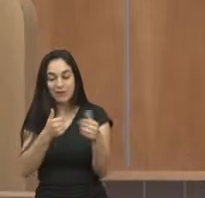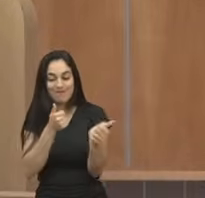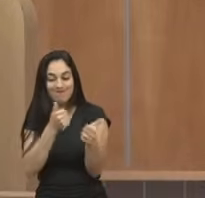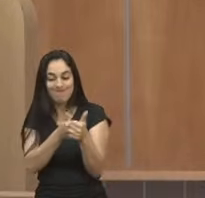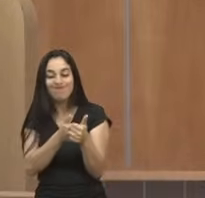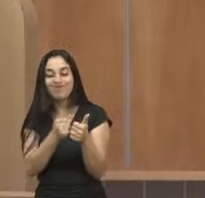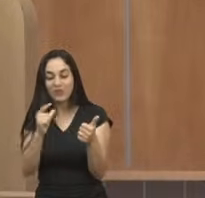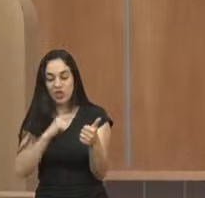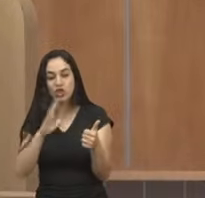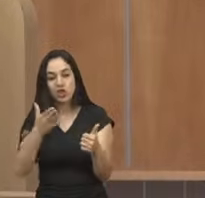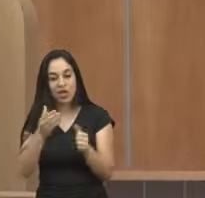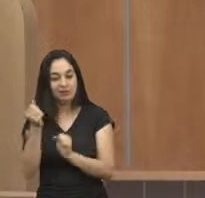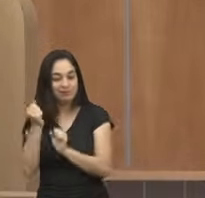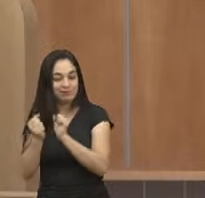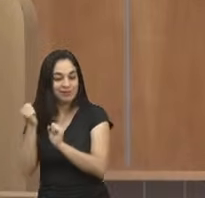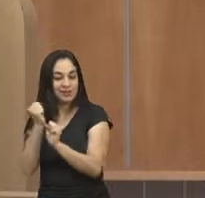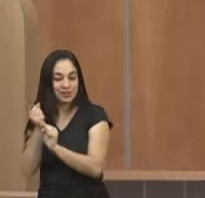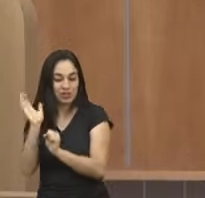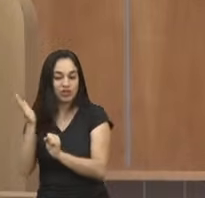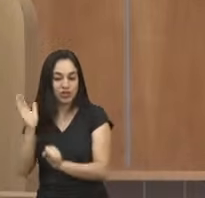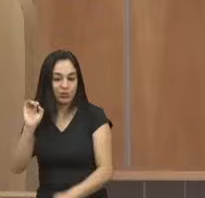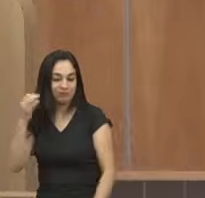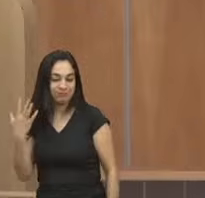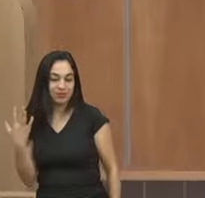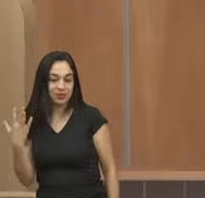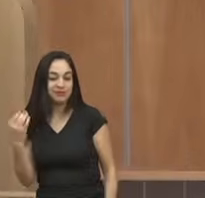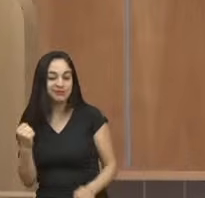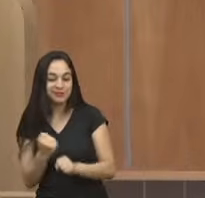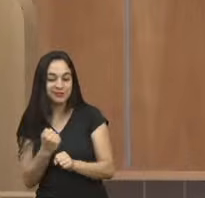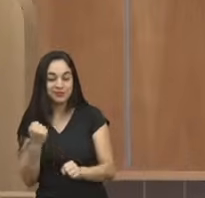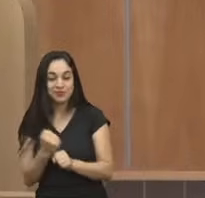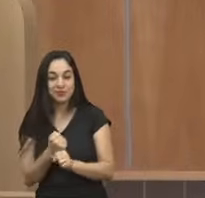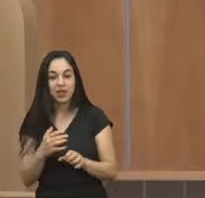também há alguns anos. No desenvolvimento econômico,